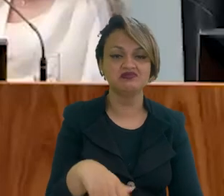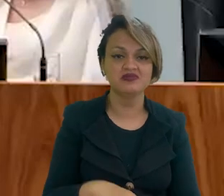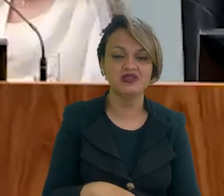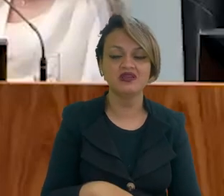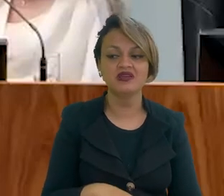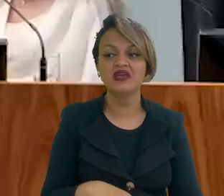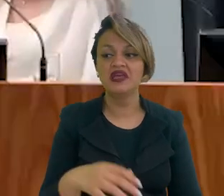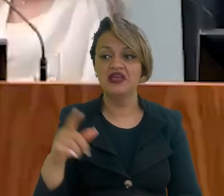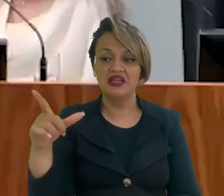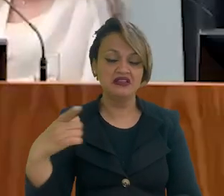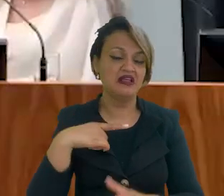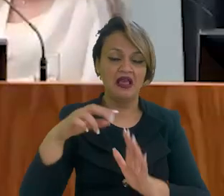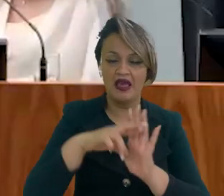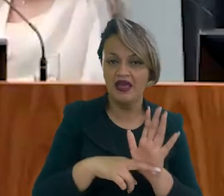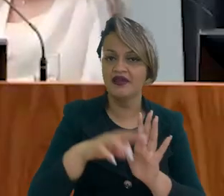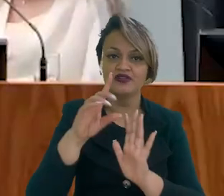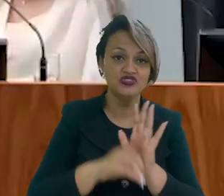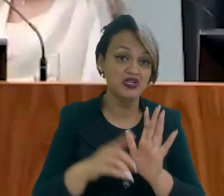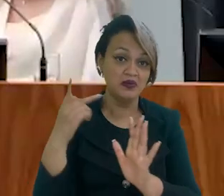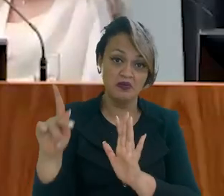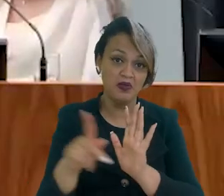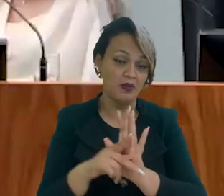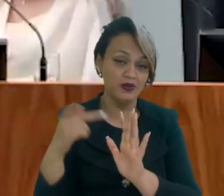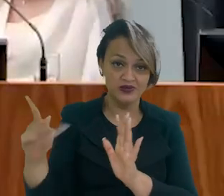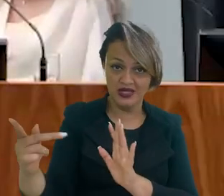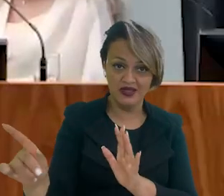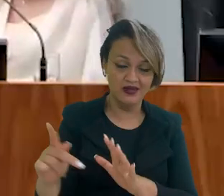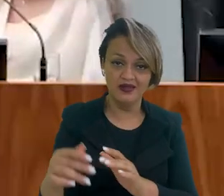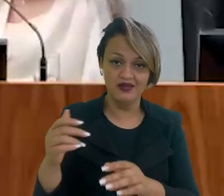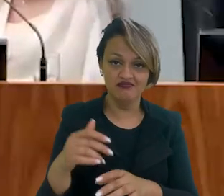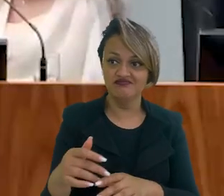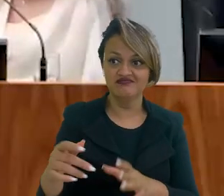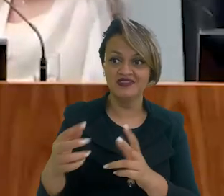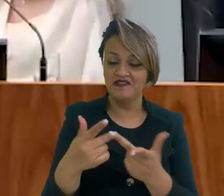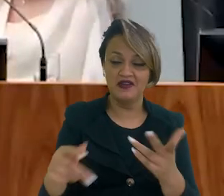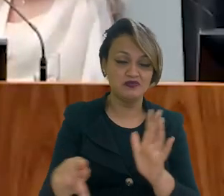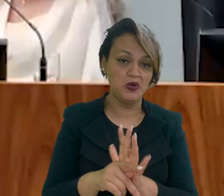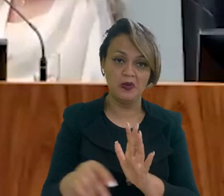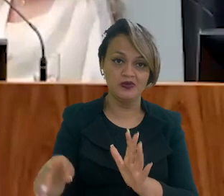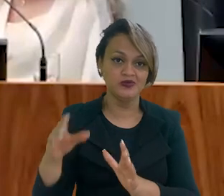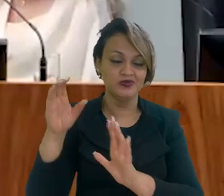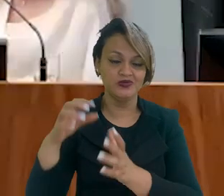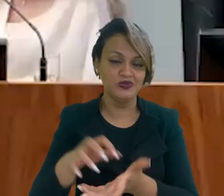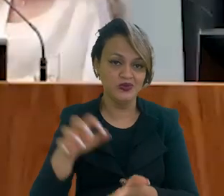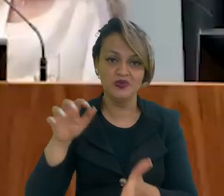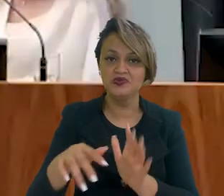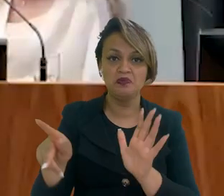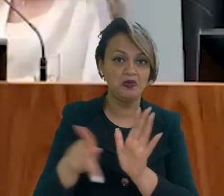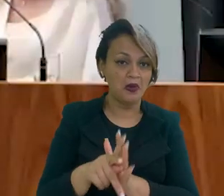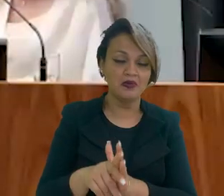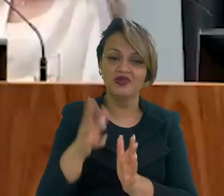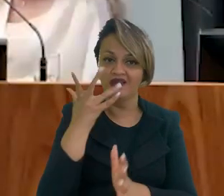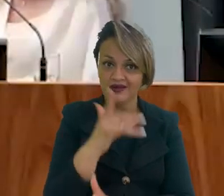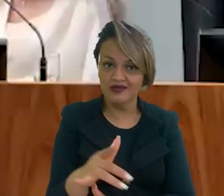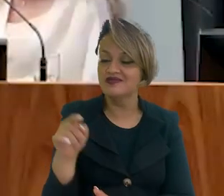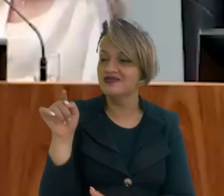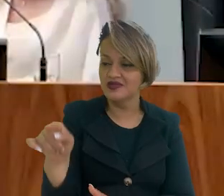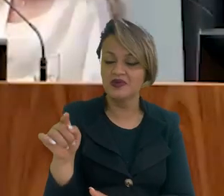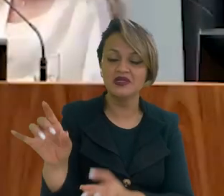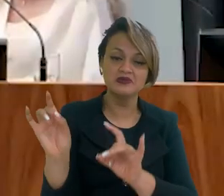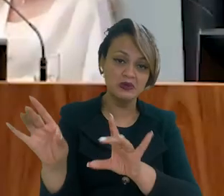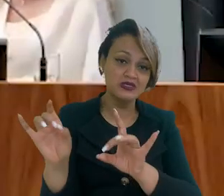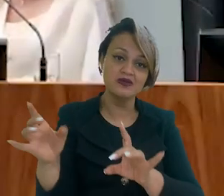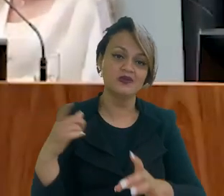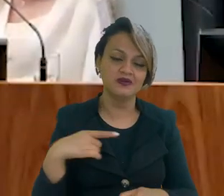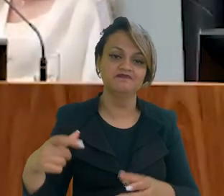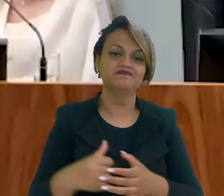é um status ele tem um código próprio para ele com regras e direitos próprias né não tem o hiper consumidor